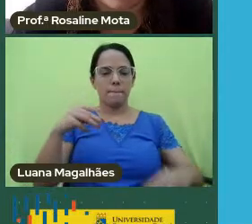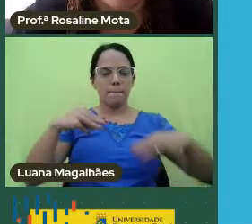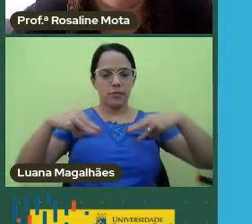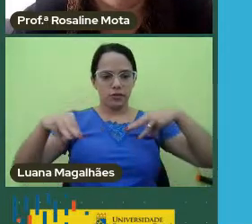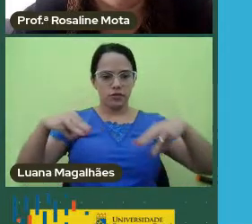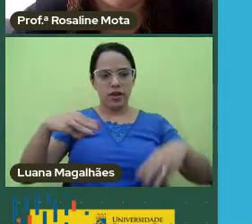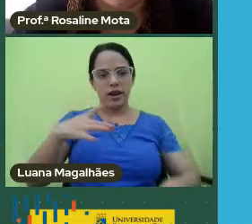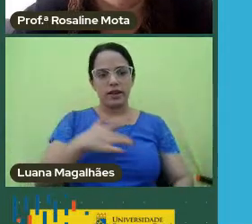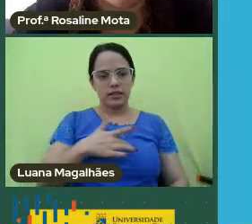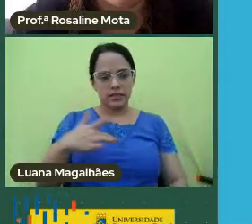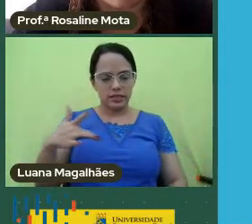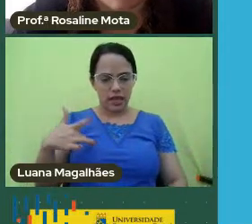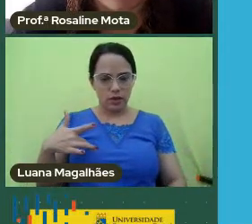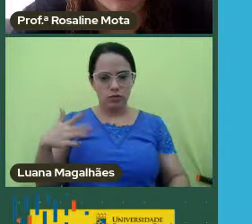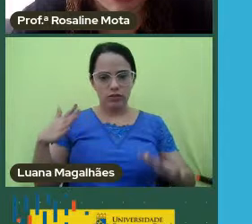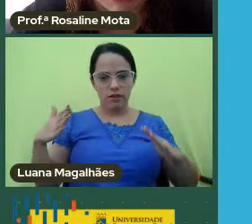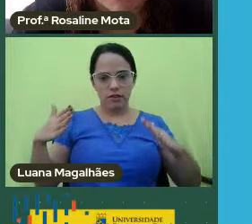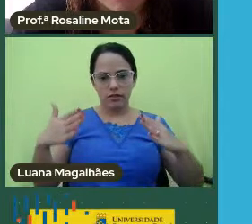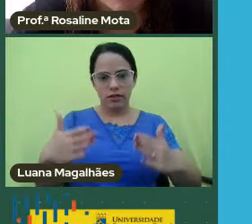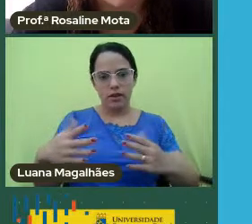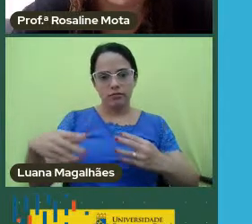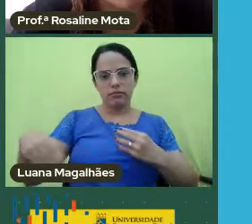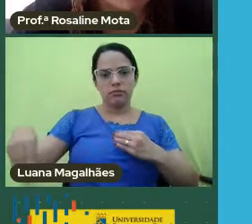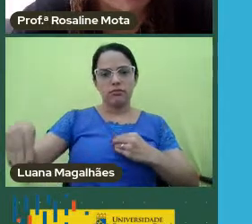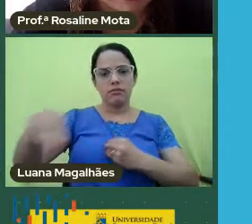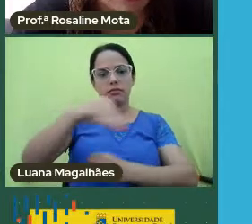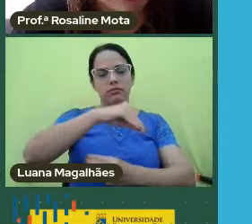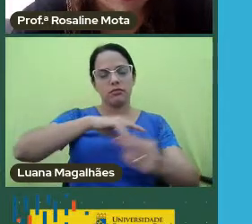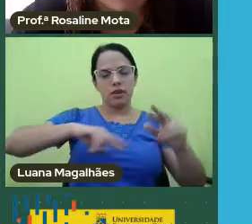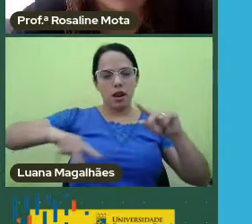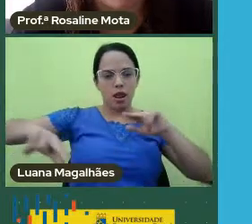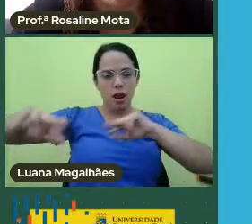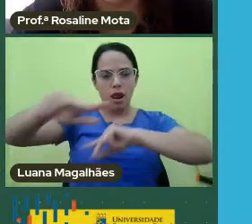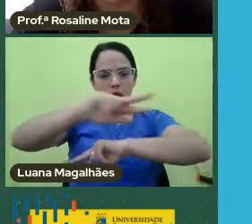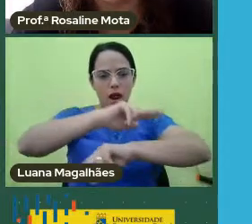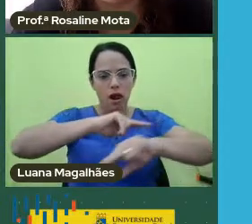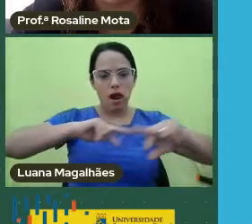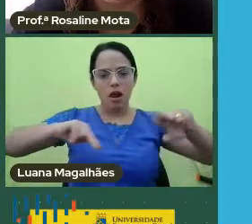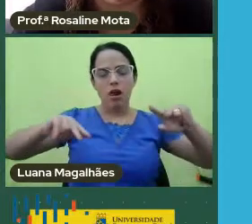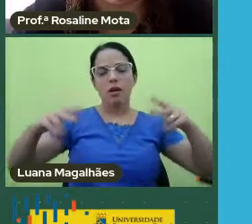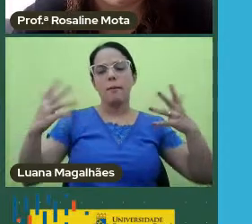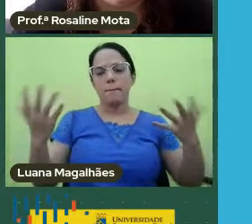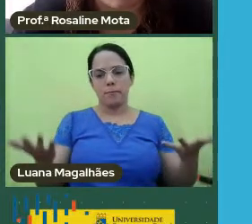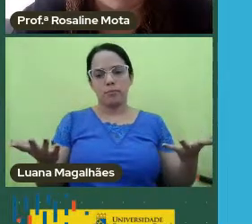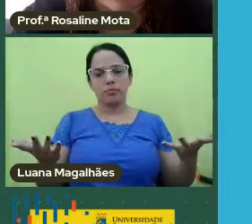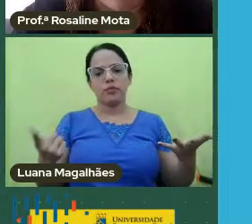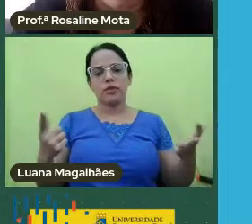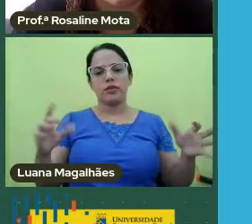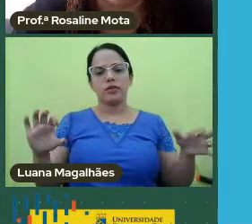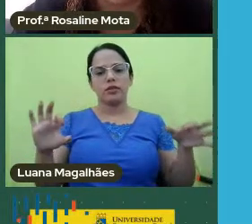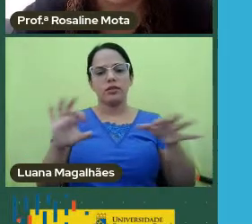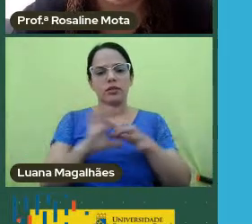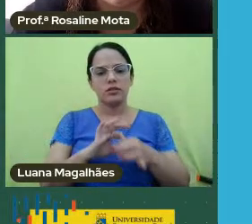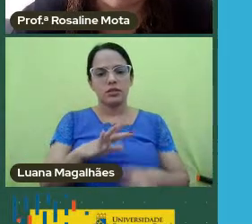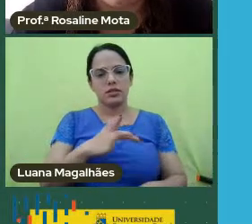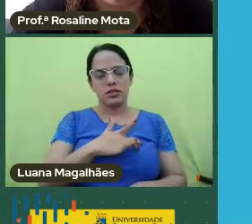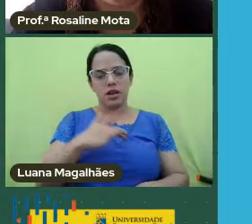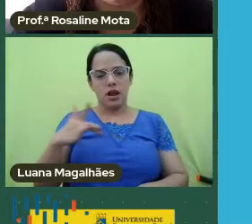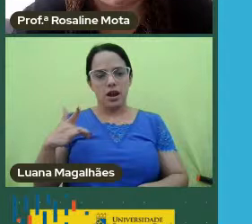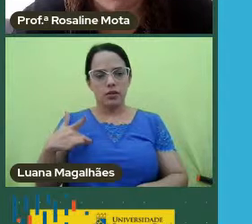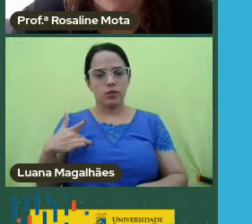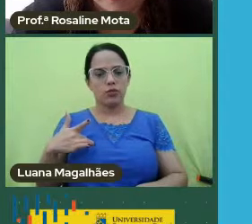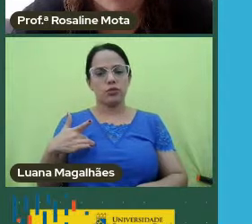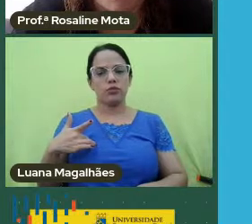vai se referir a um conjunto muito heterogêneo, e bota heterogêneo nisso, de estabelecimentos de saúde,